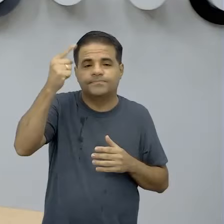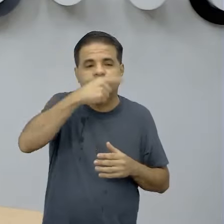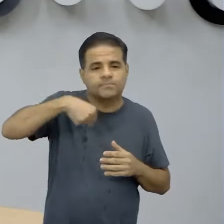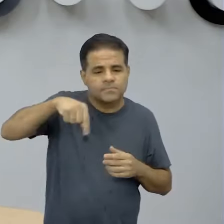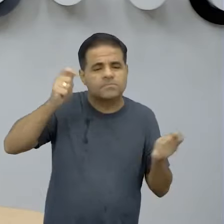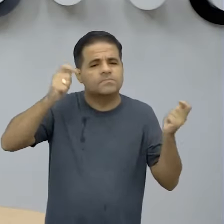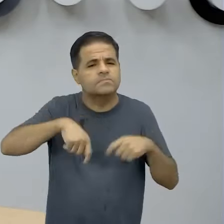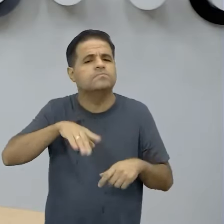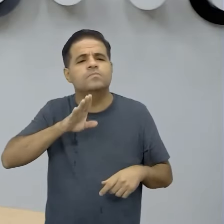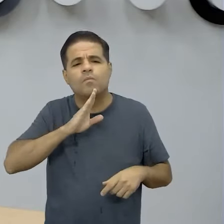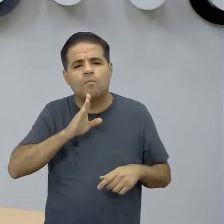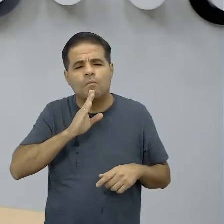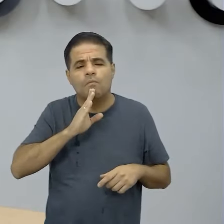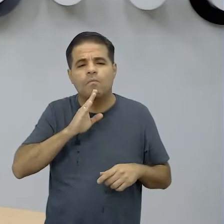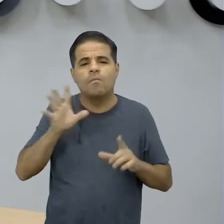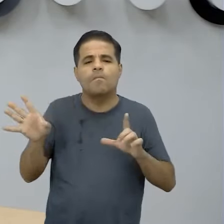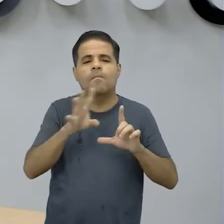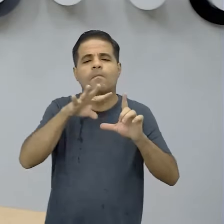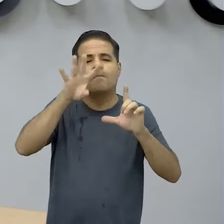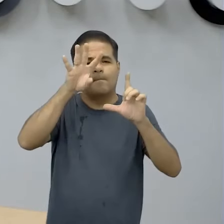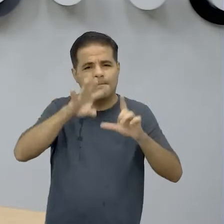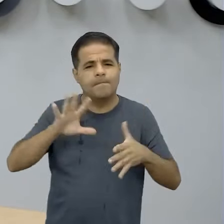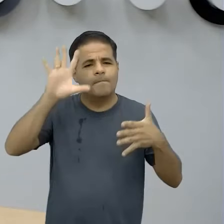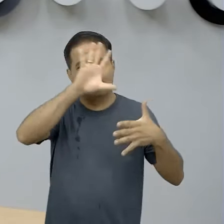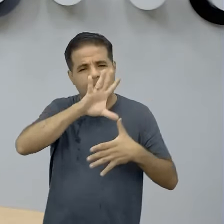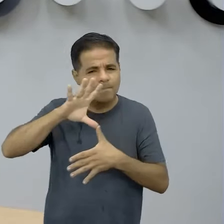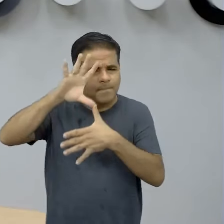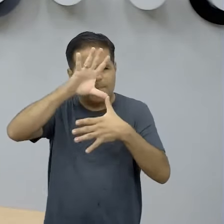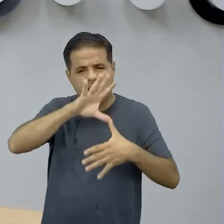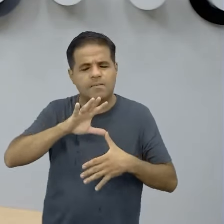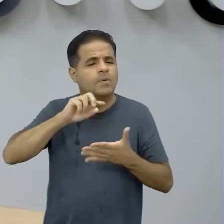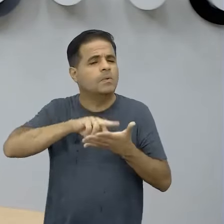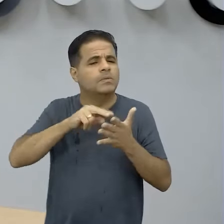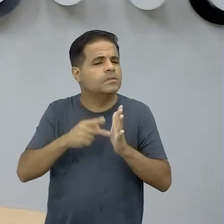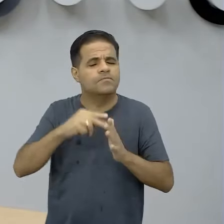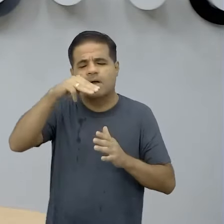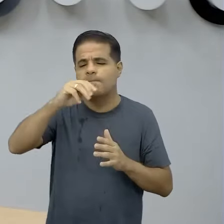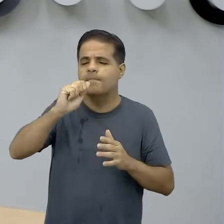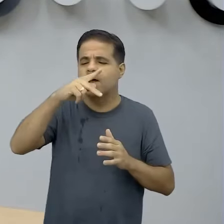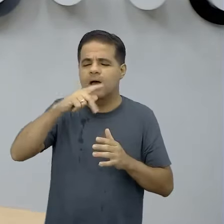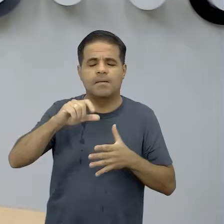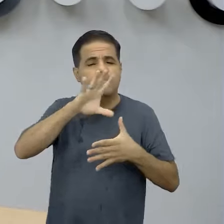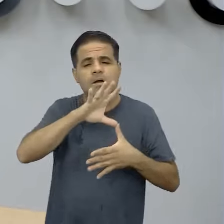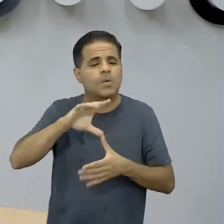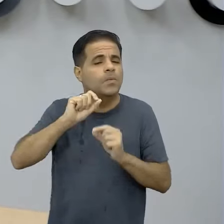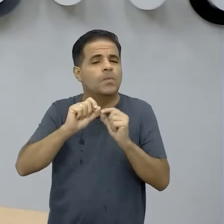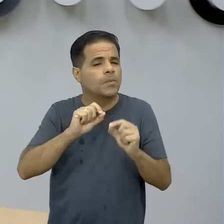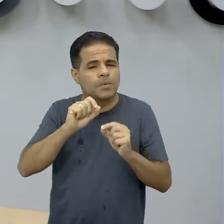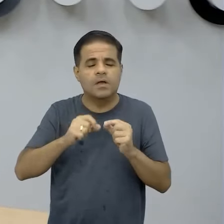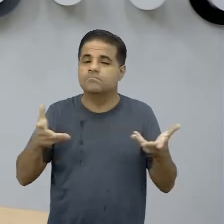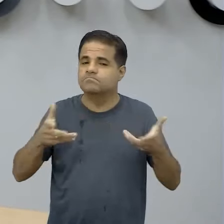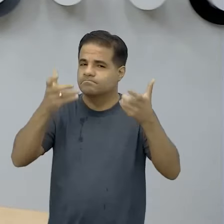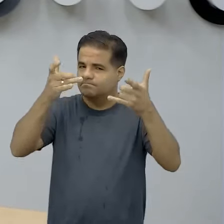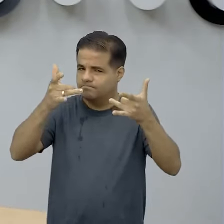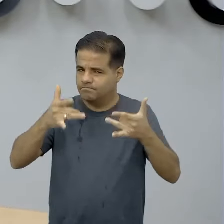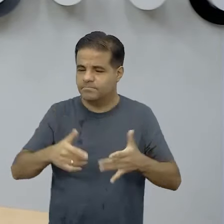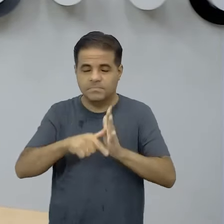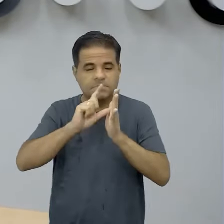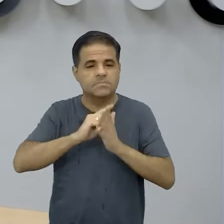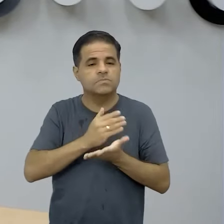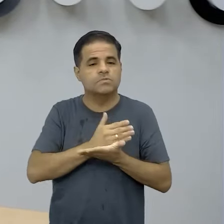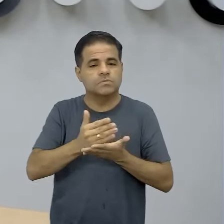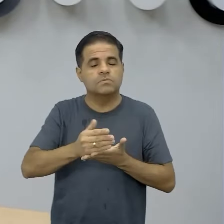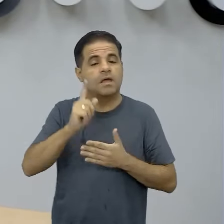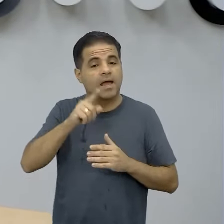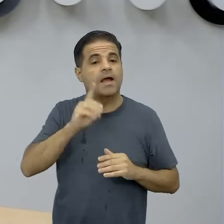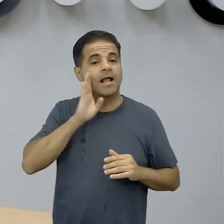gente conhecer o mapa, tá? E a gente vai explicar para vocês aí o que é o mapa e tudo mais daqui a pouquinho. Então vamos, né, antes da gente começar,